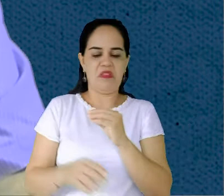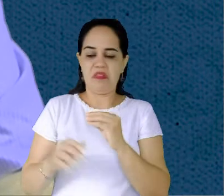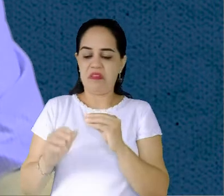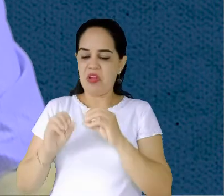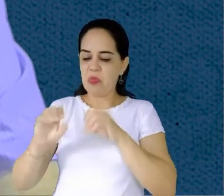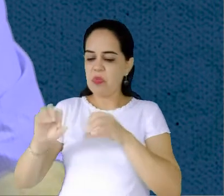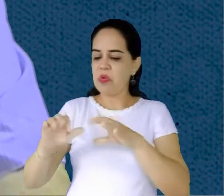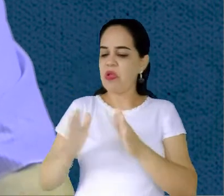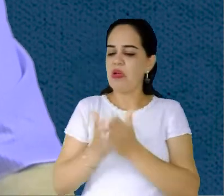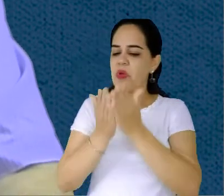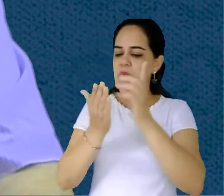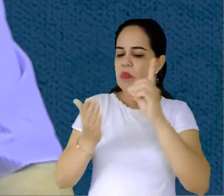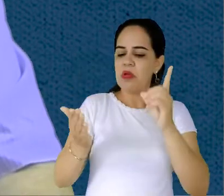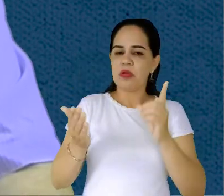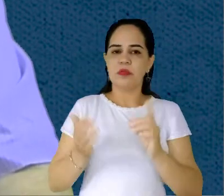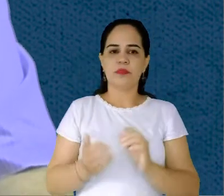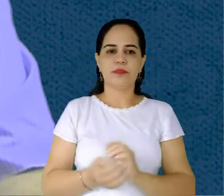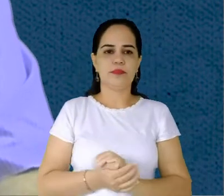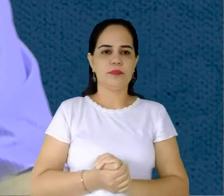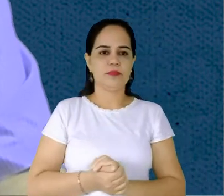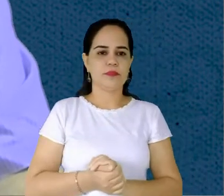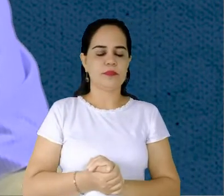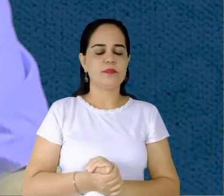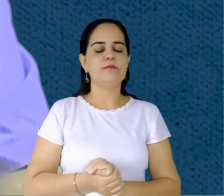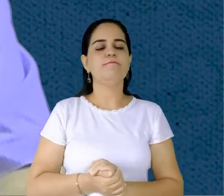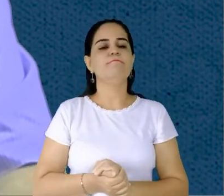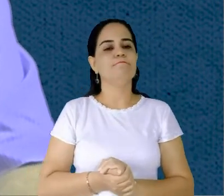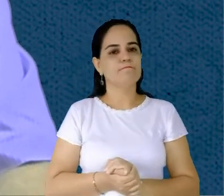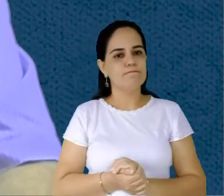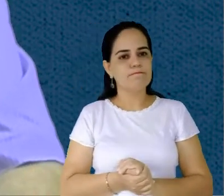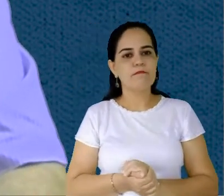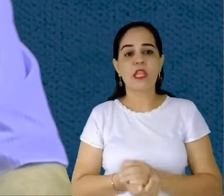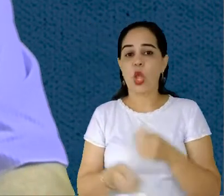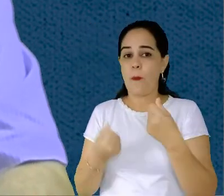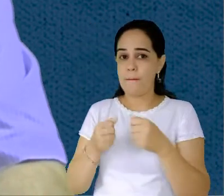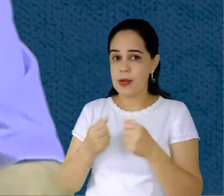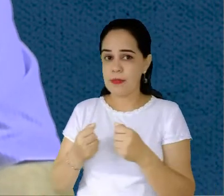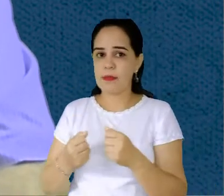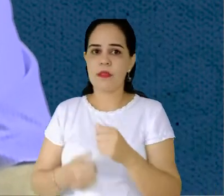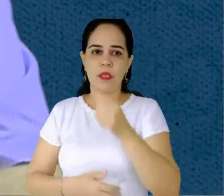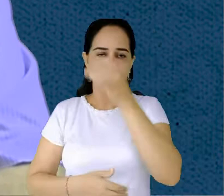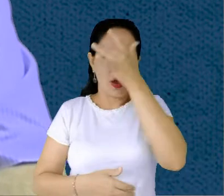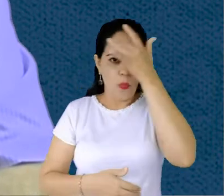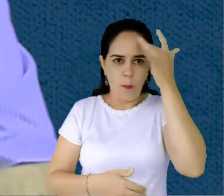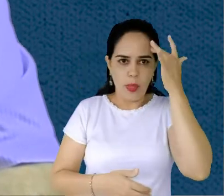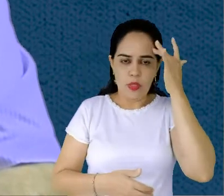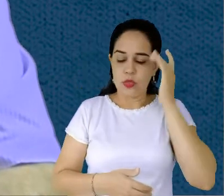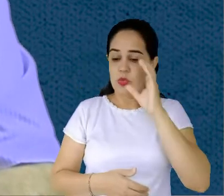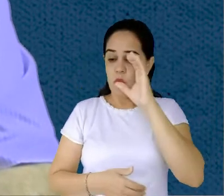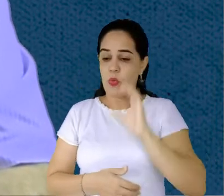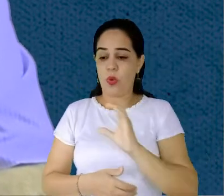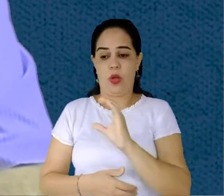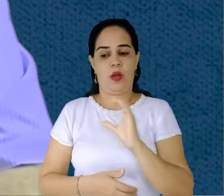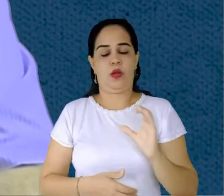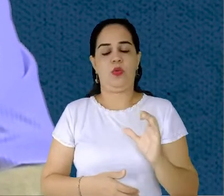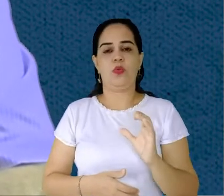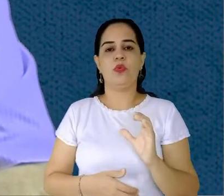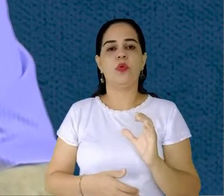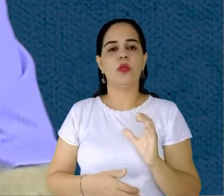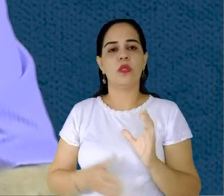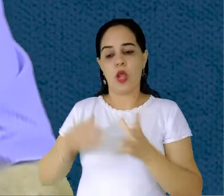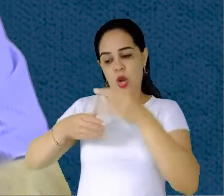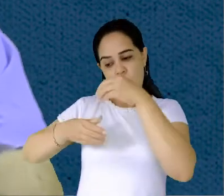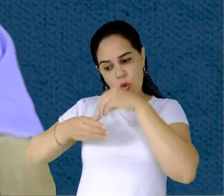E aqui nós temos um grande desafio como cristãos, que é guardar a palavra de Deus. Guardar